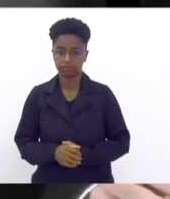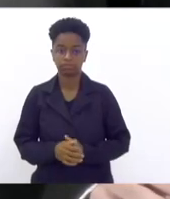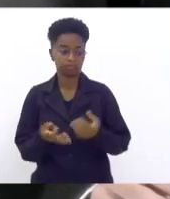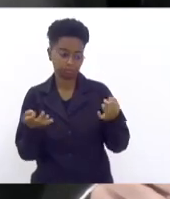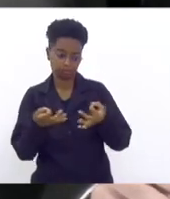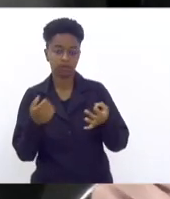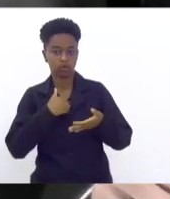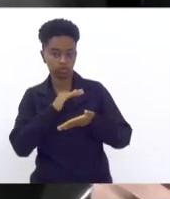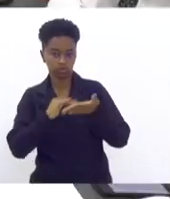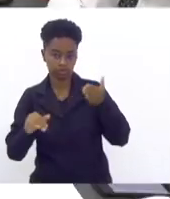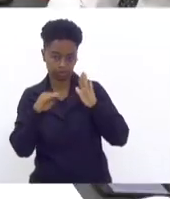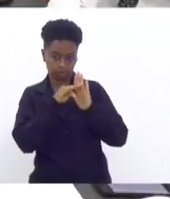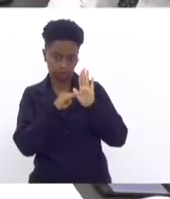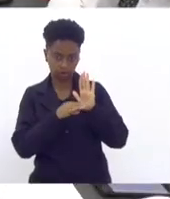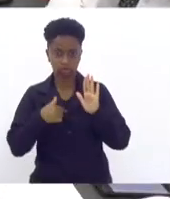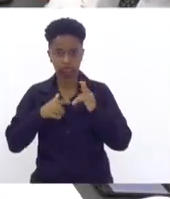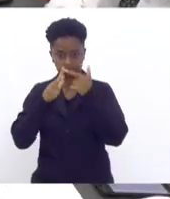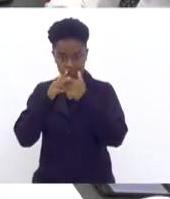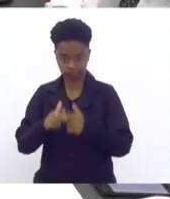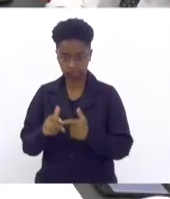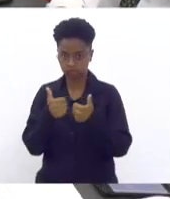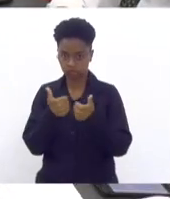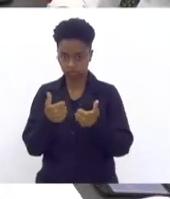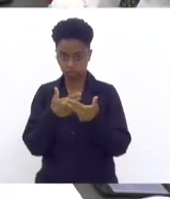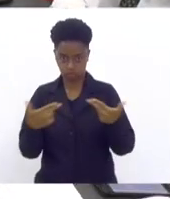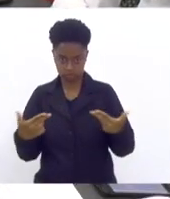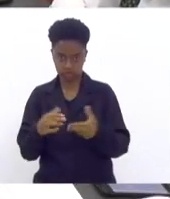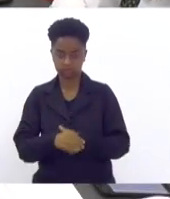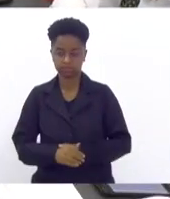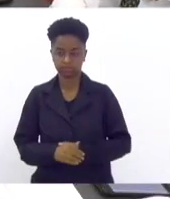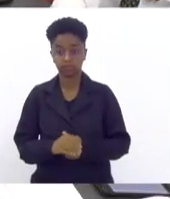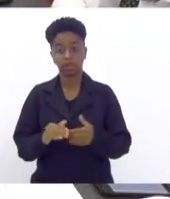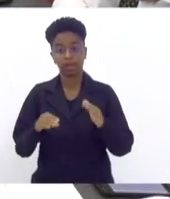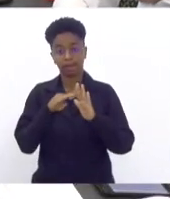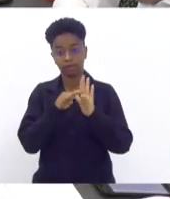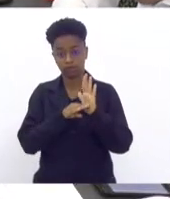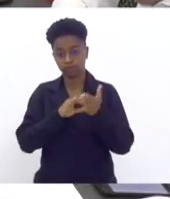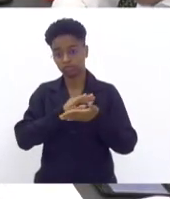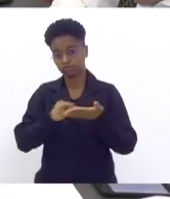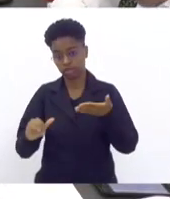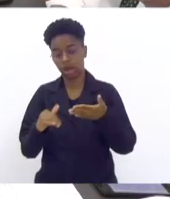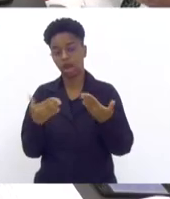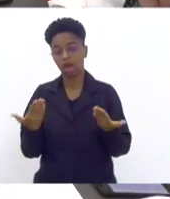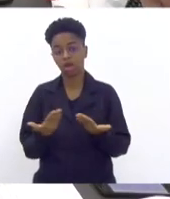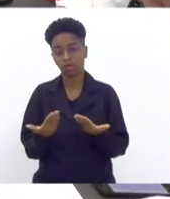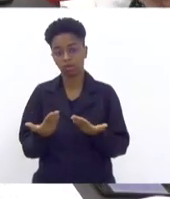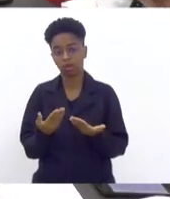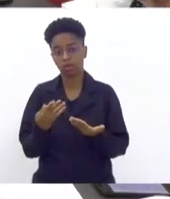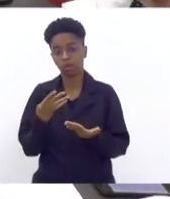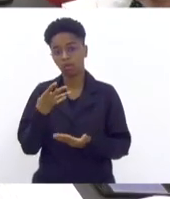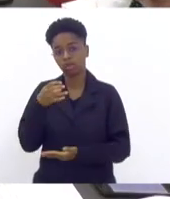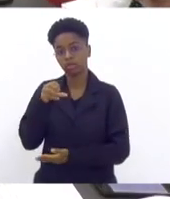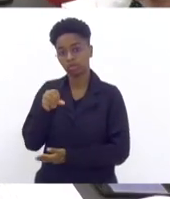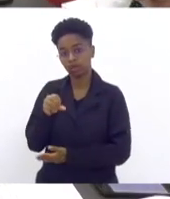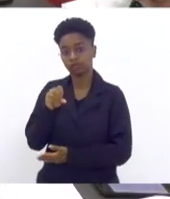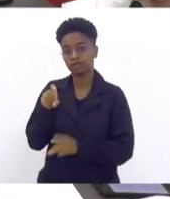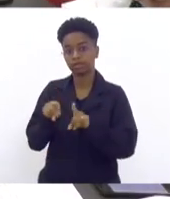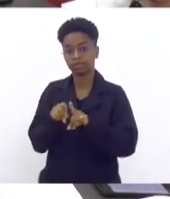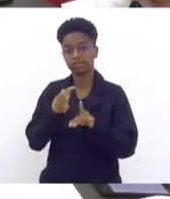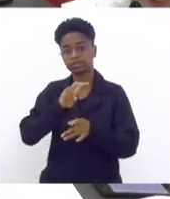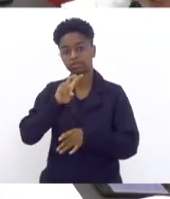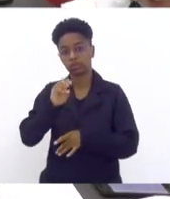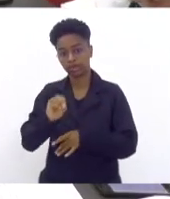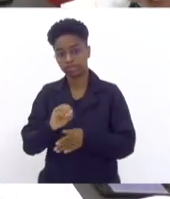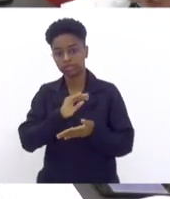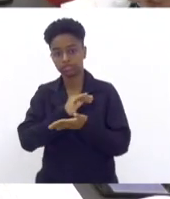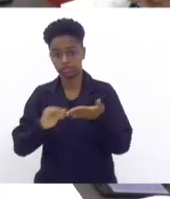retirar de pauta aqui para rever o parecer. Perfeito. Obrigado. Projeto retirado de pauta, passamos o 49 e 50, estão retirados de pauta, que são